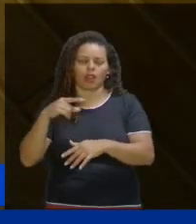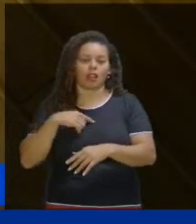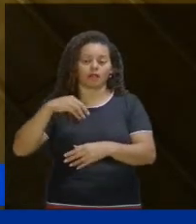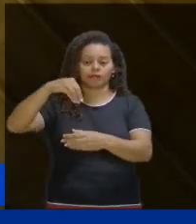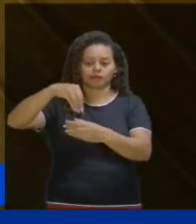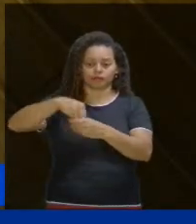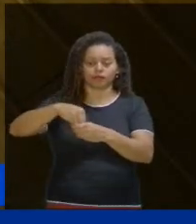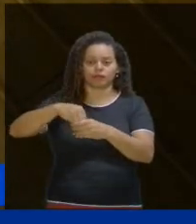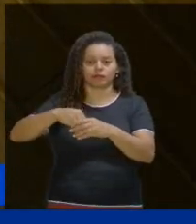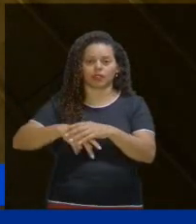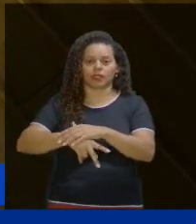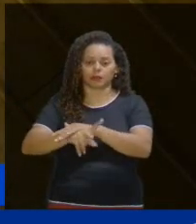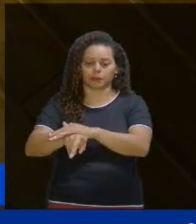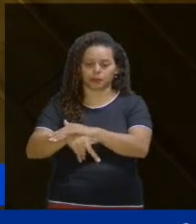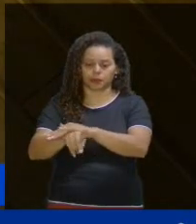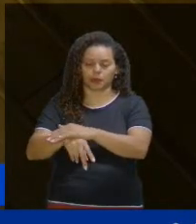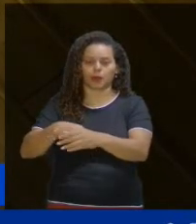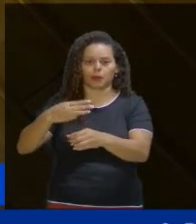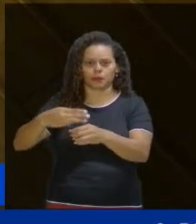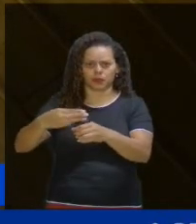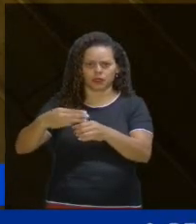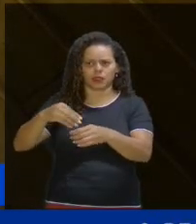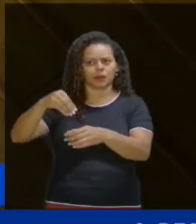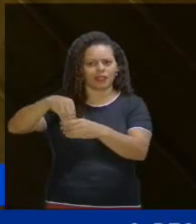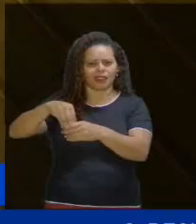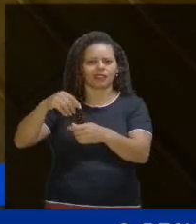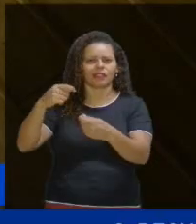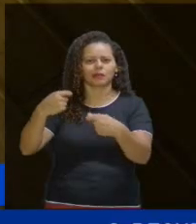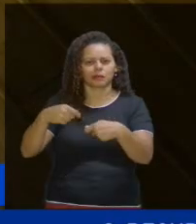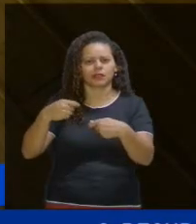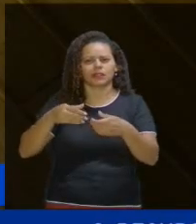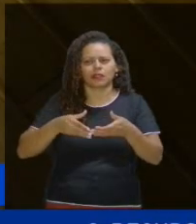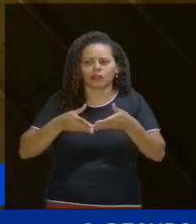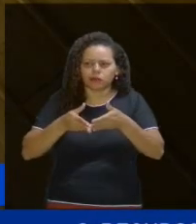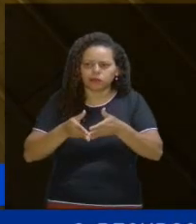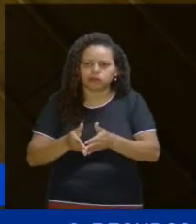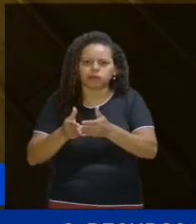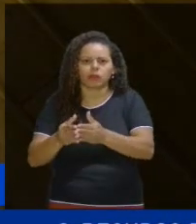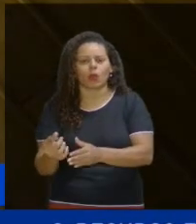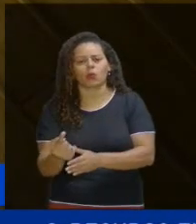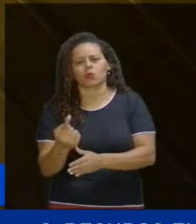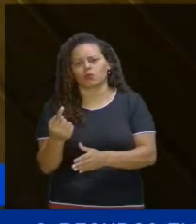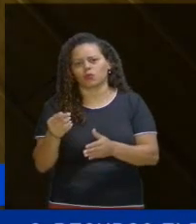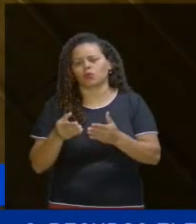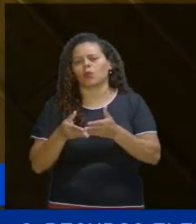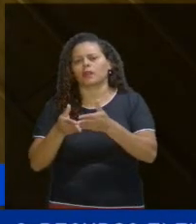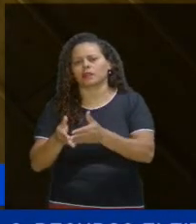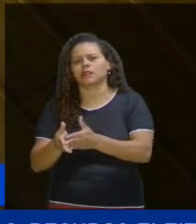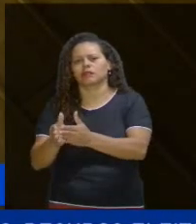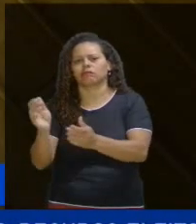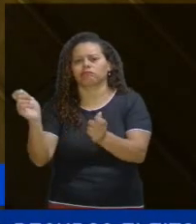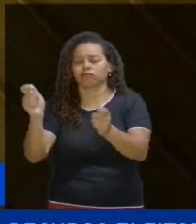nessas regiões ribeirinhas, é possível ser contratado porque é o único movimento que você coloca ali naquelas